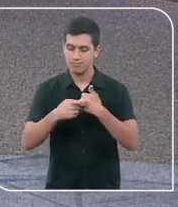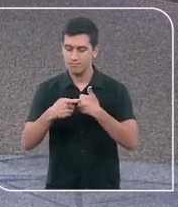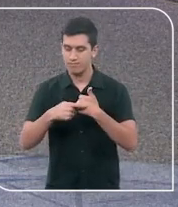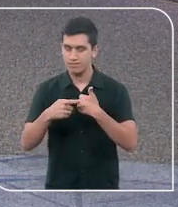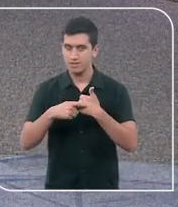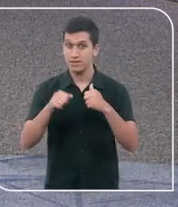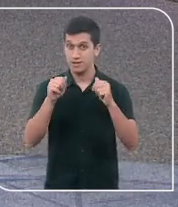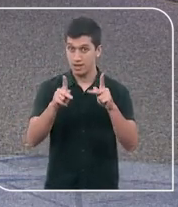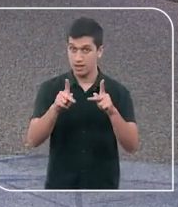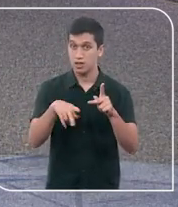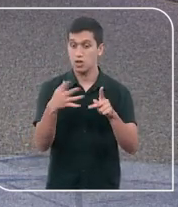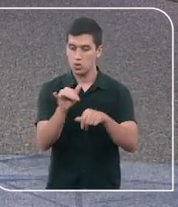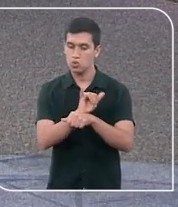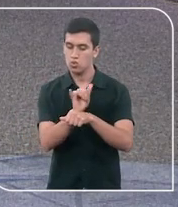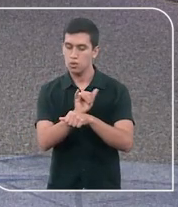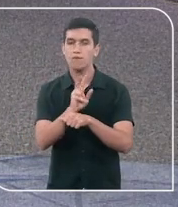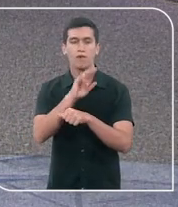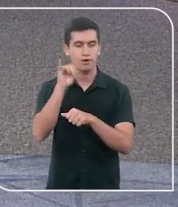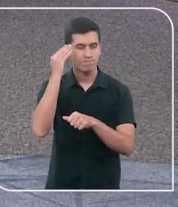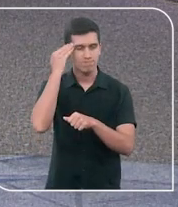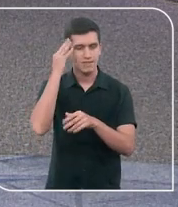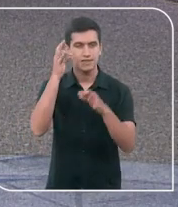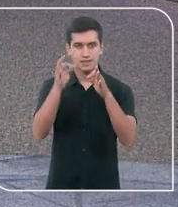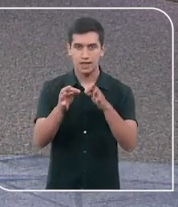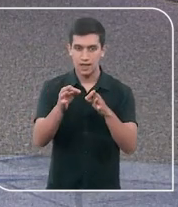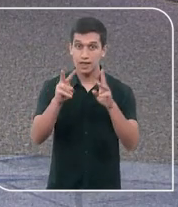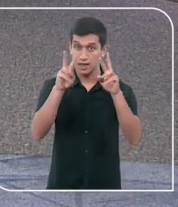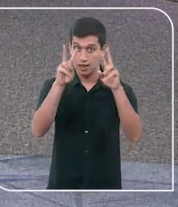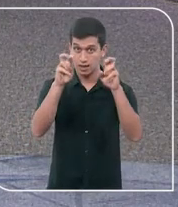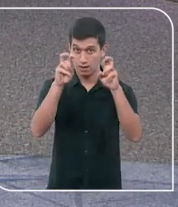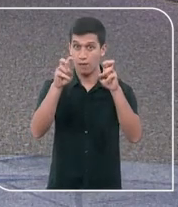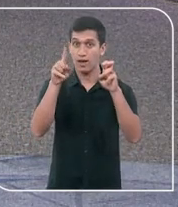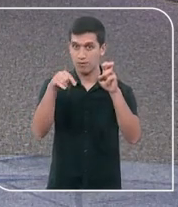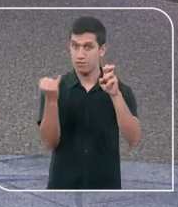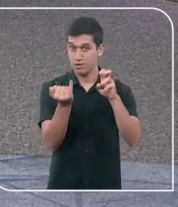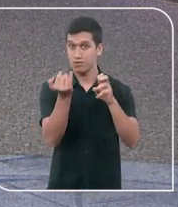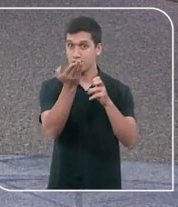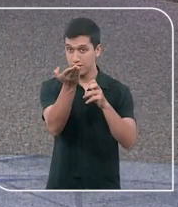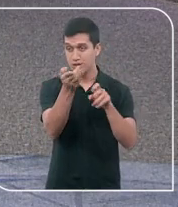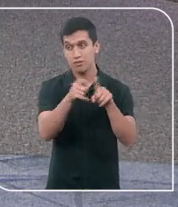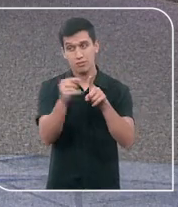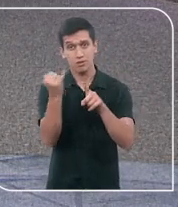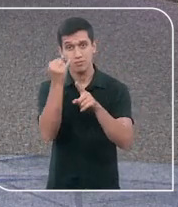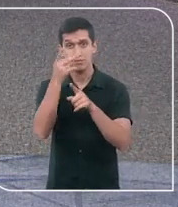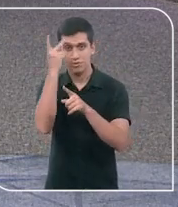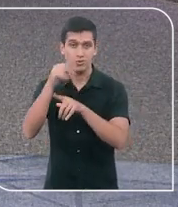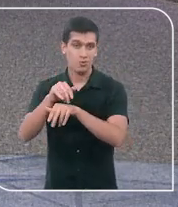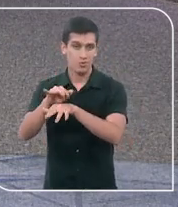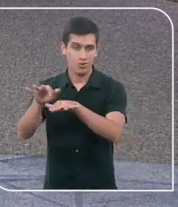o YouTube vai entender direito que o material vale a pena sugerir para outras pessoas. Curta